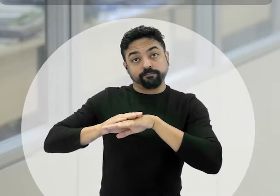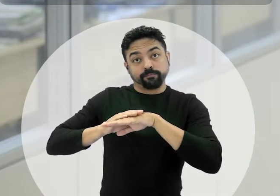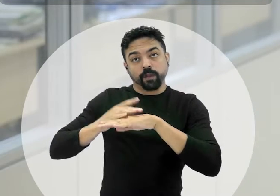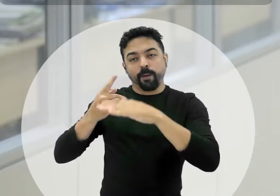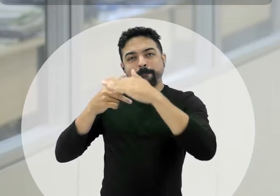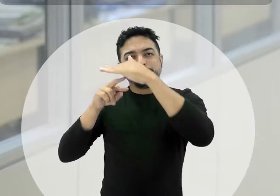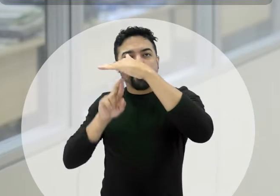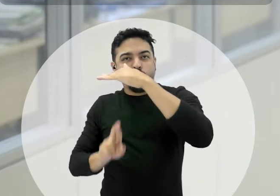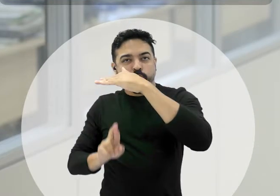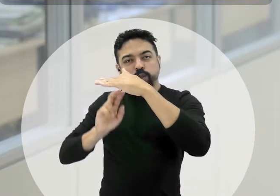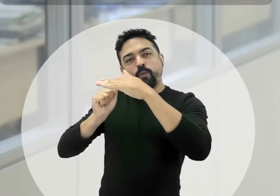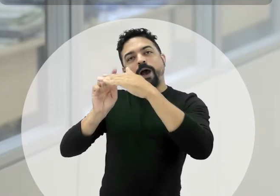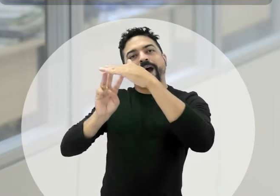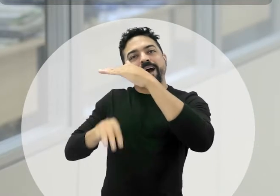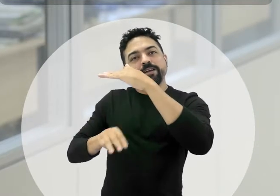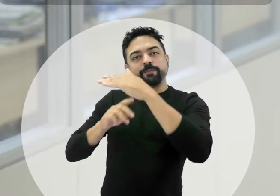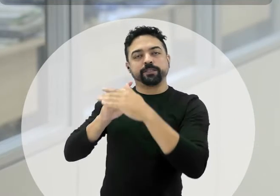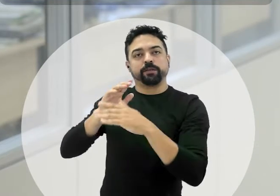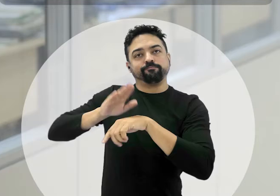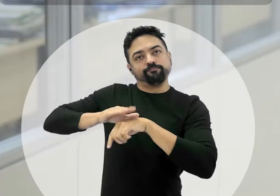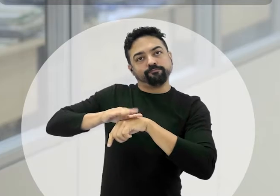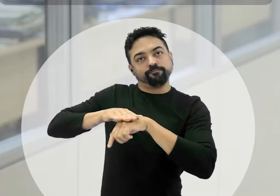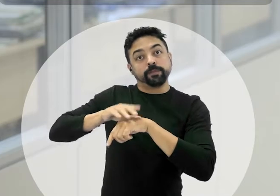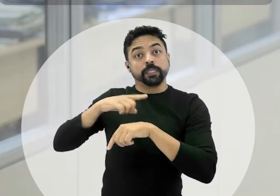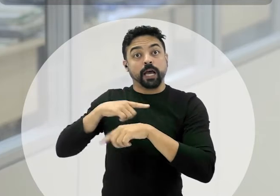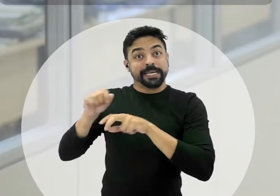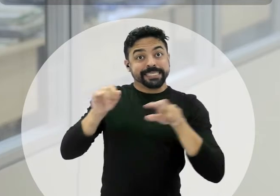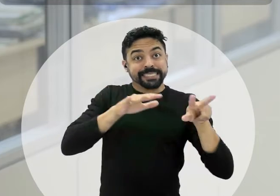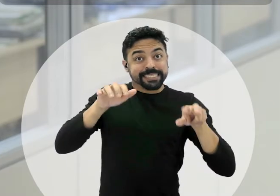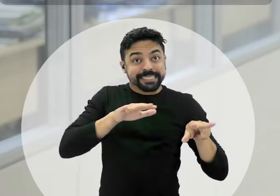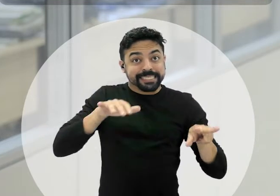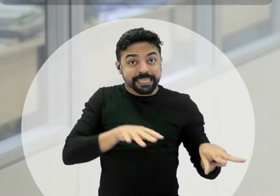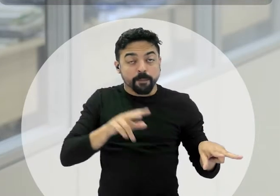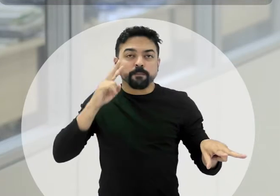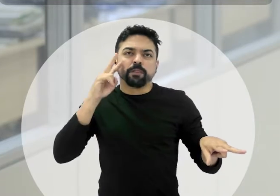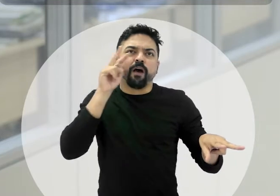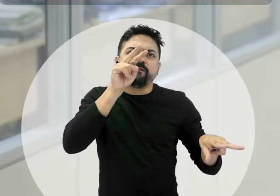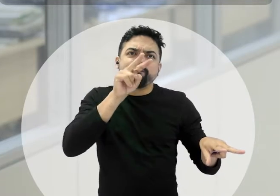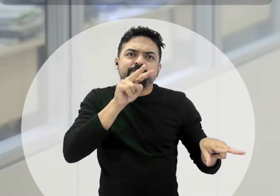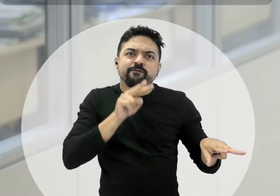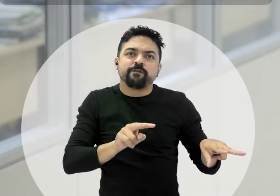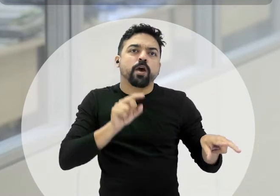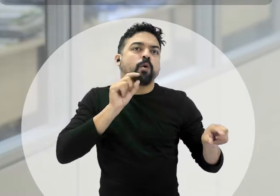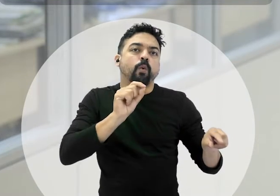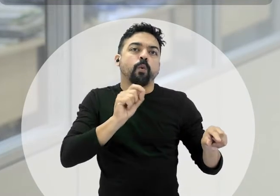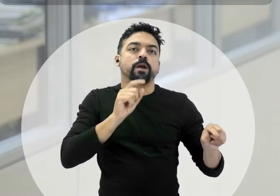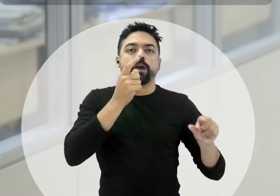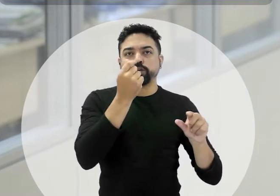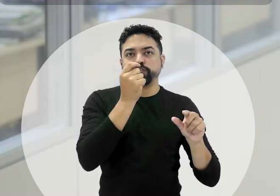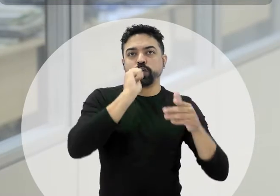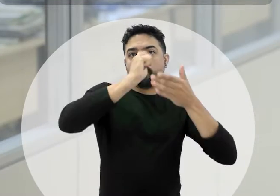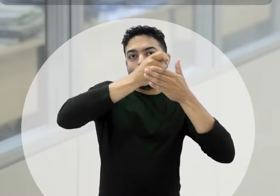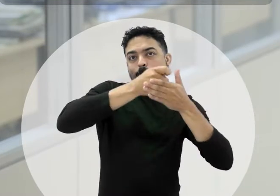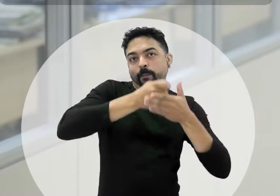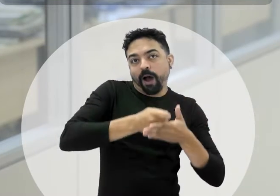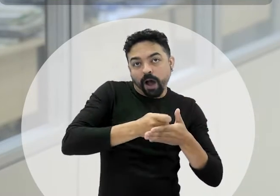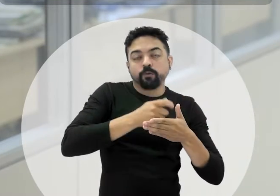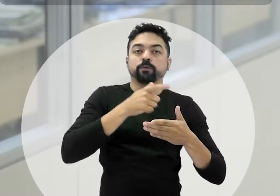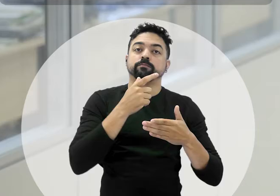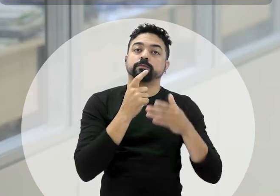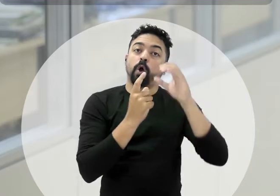de Administração e possibilita, com a atualização semanal, a visualização simplificada das informações